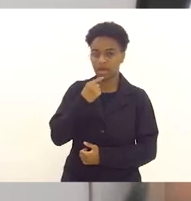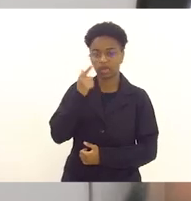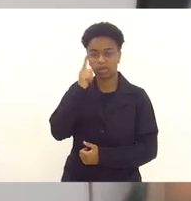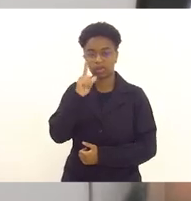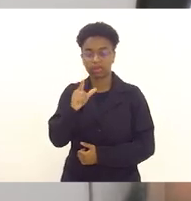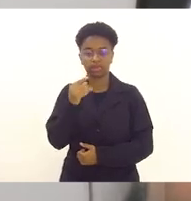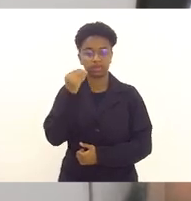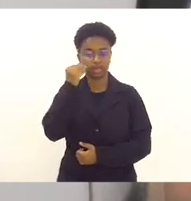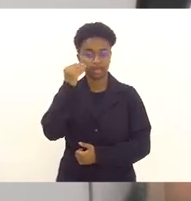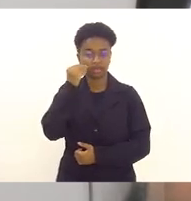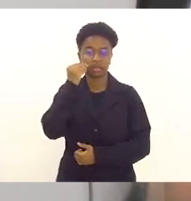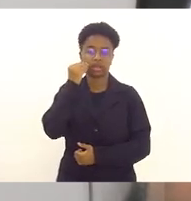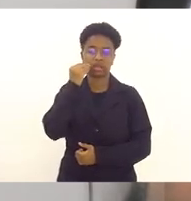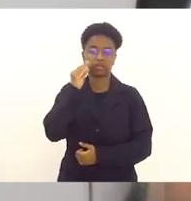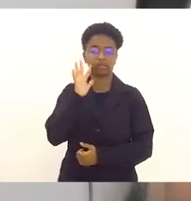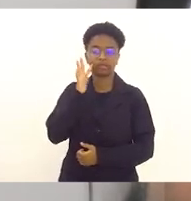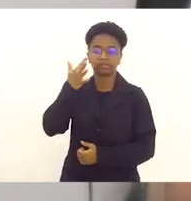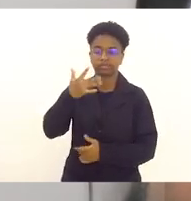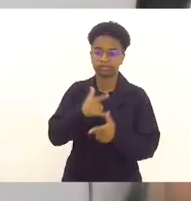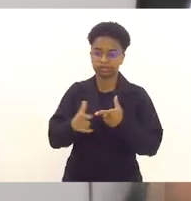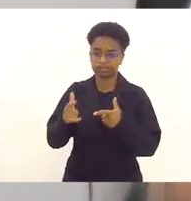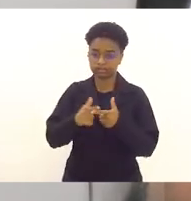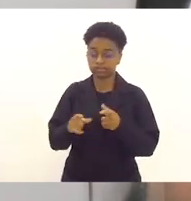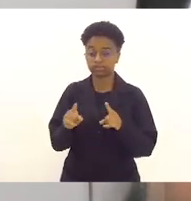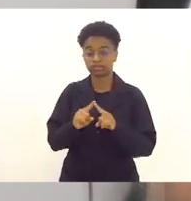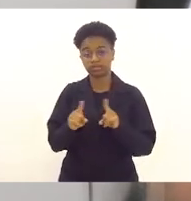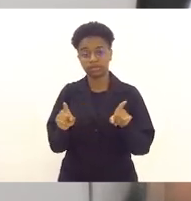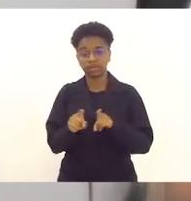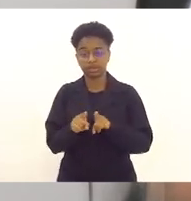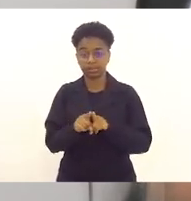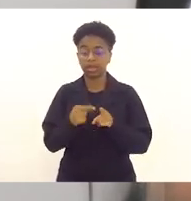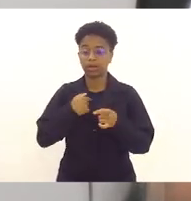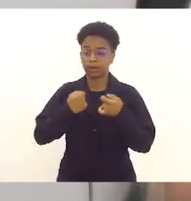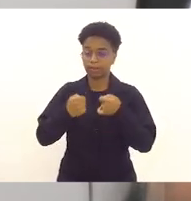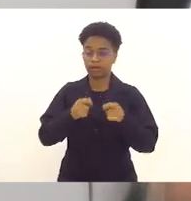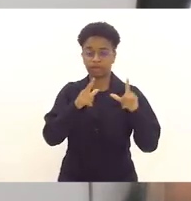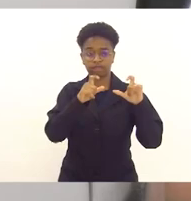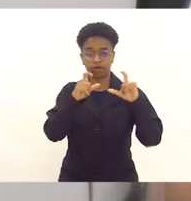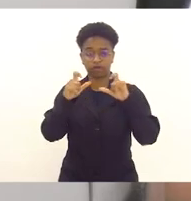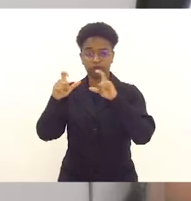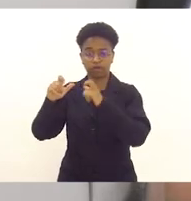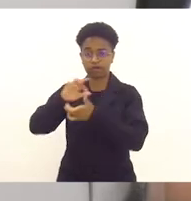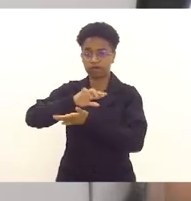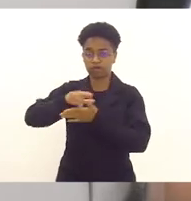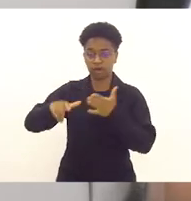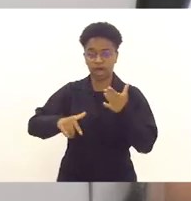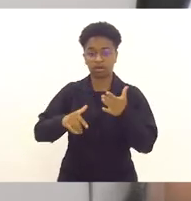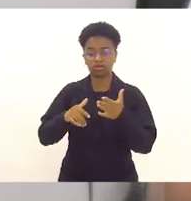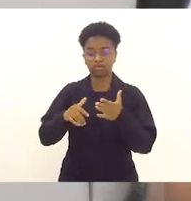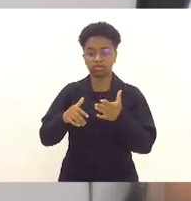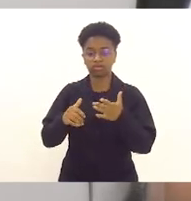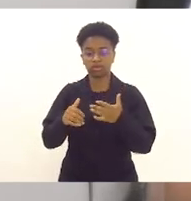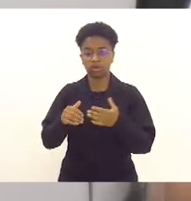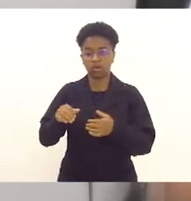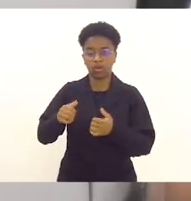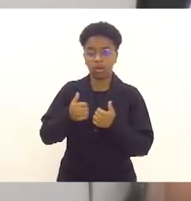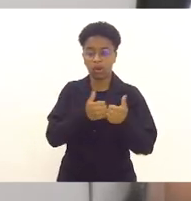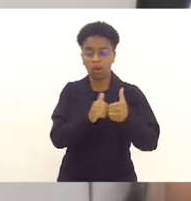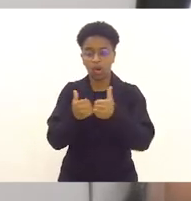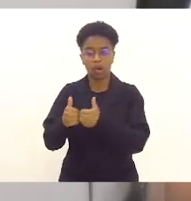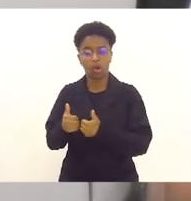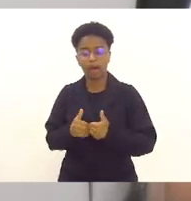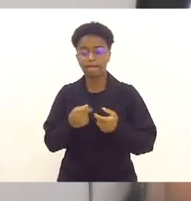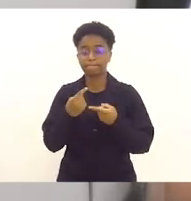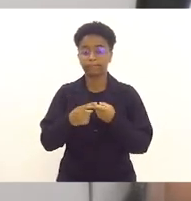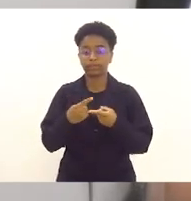imagens fui correr atrás da situação e também né tive que fotografar vários veículos do BRT anotar a numeração de vários veículos